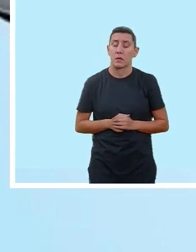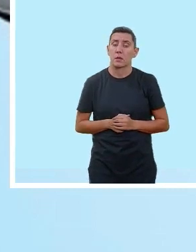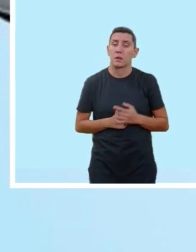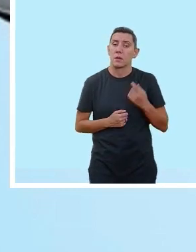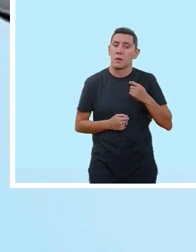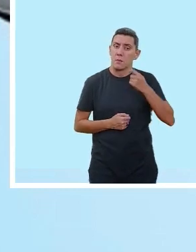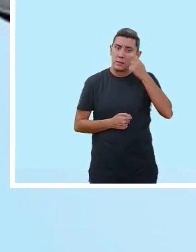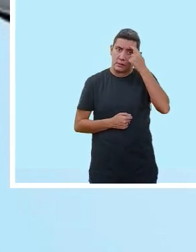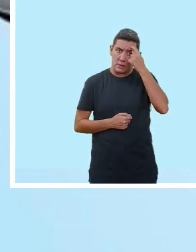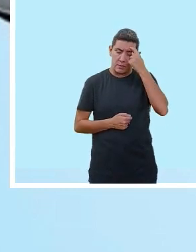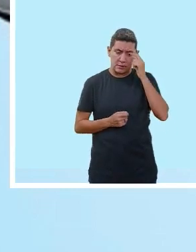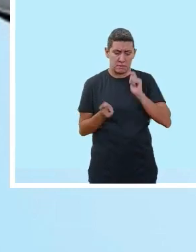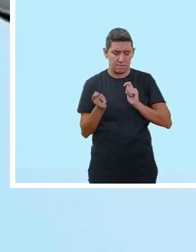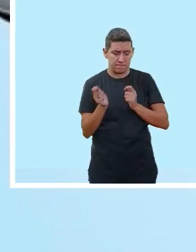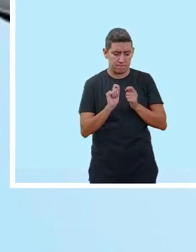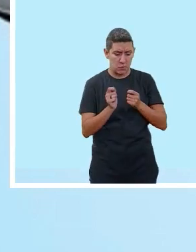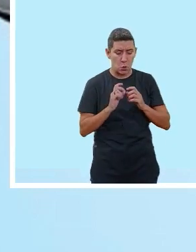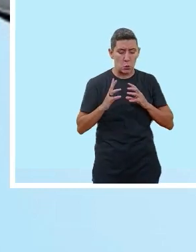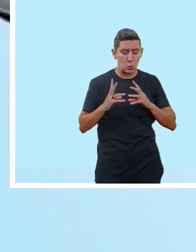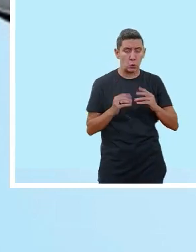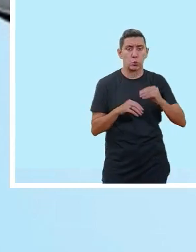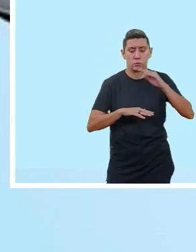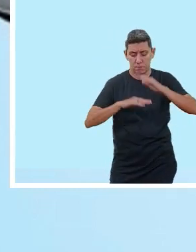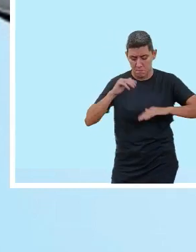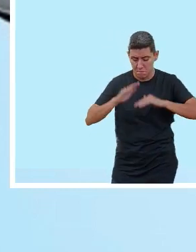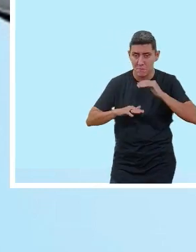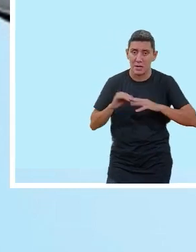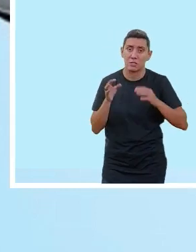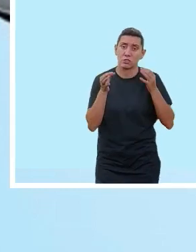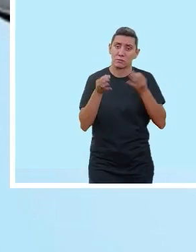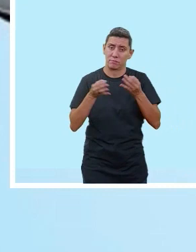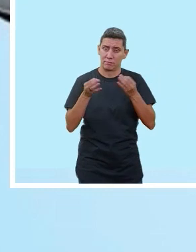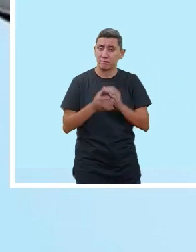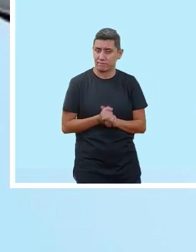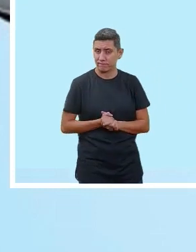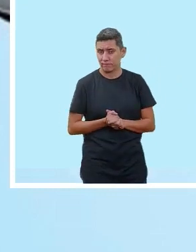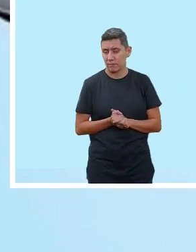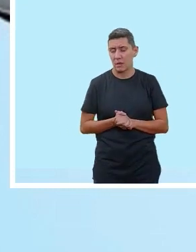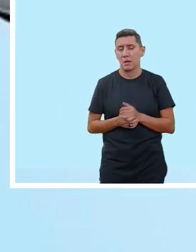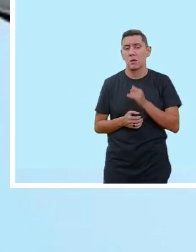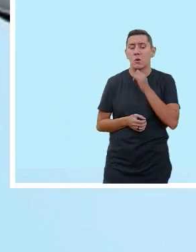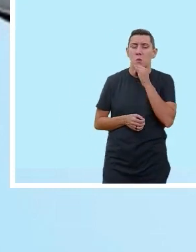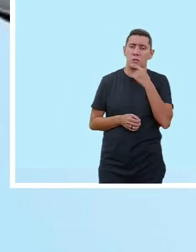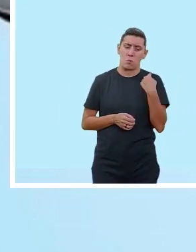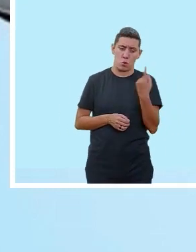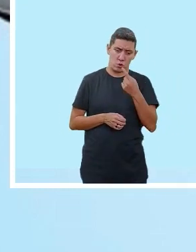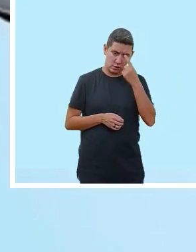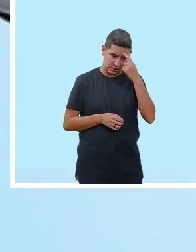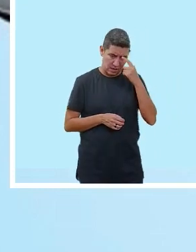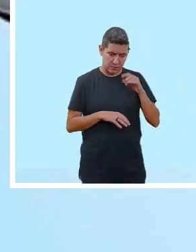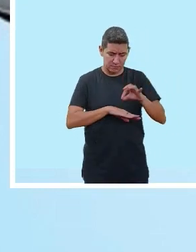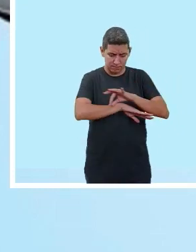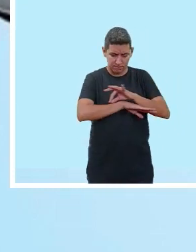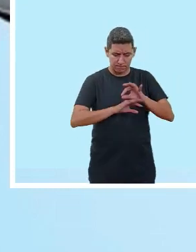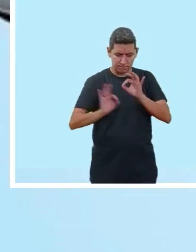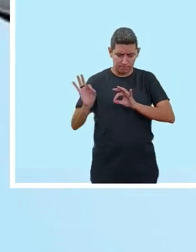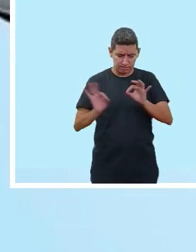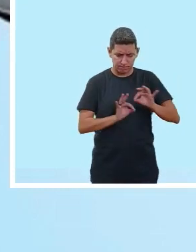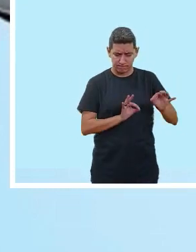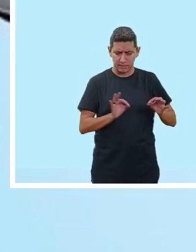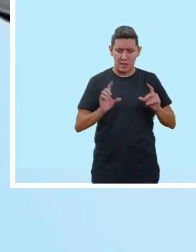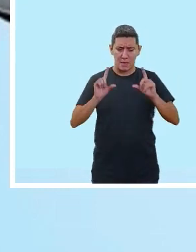mais efetiva, né? Lembra que eu comentei do One Site, One Blade, né? A gente simplifica a infraestrutura para que os nossos clientes possam